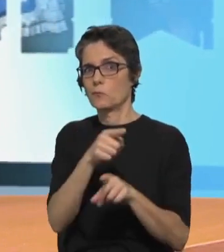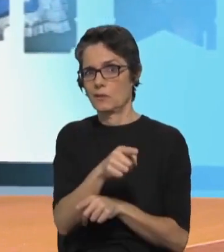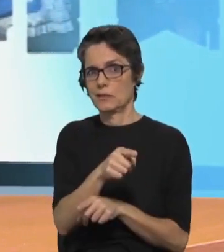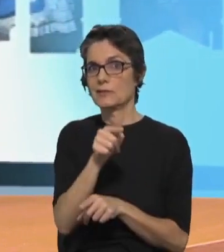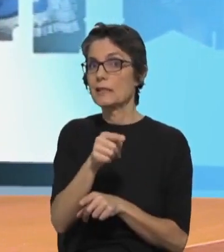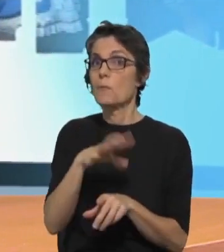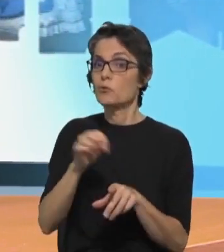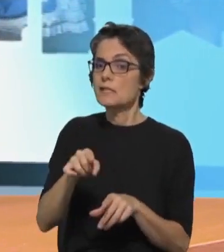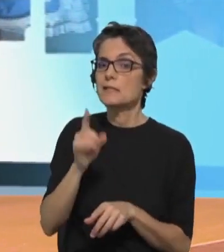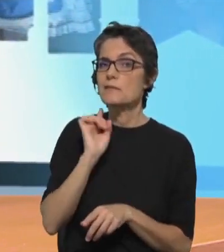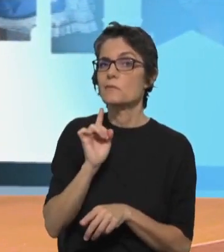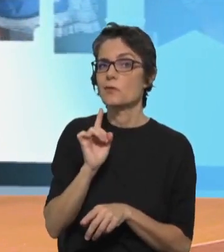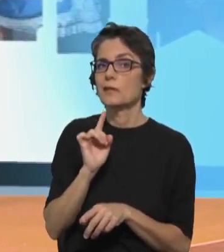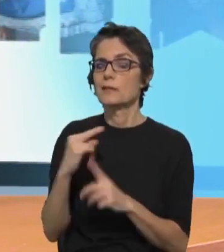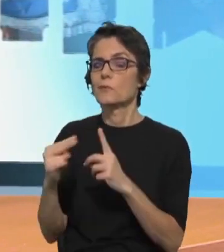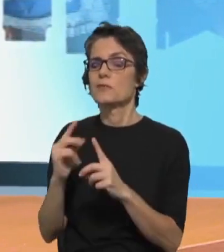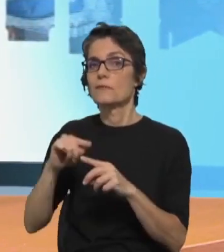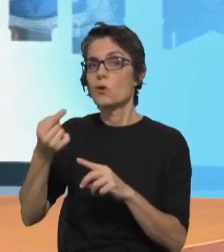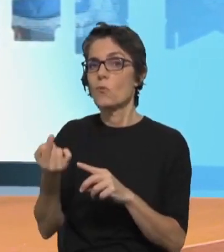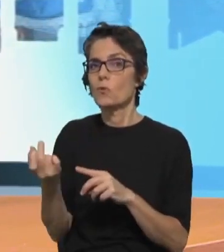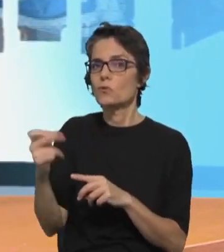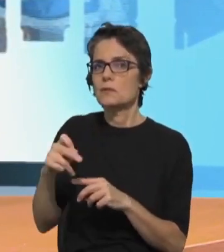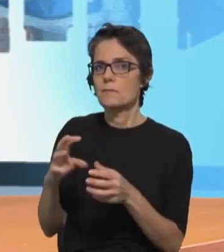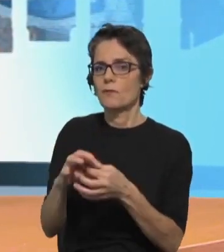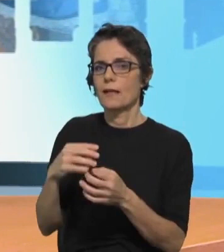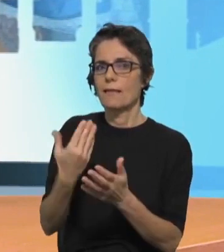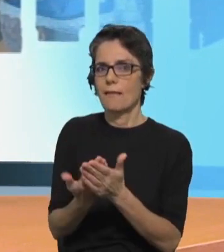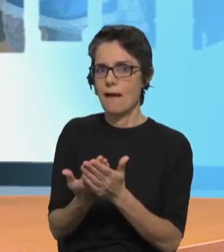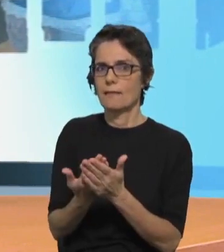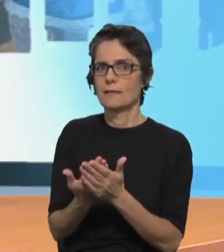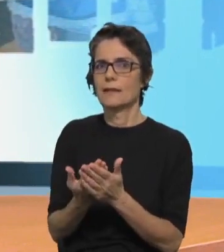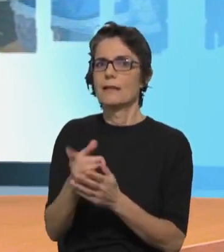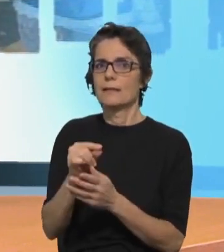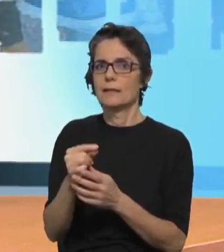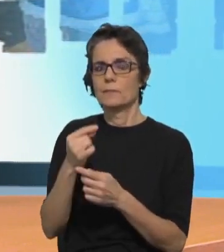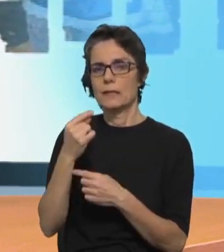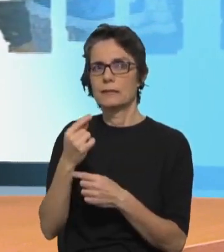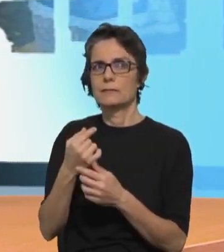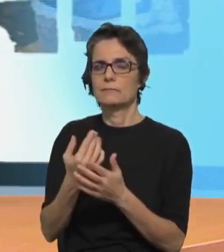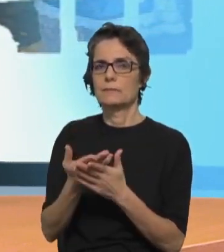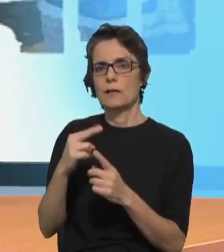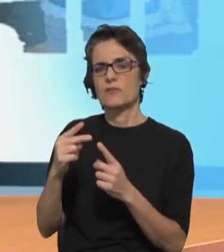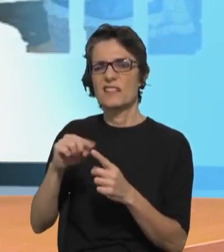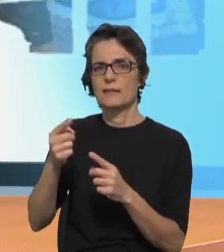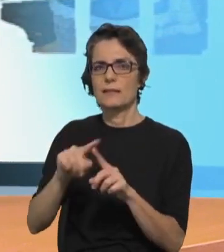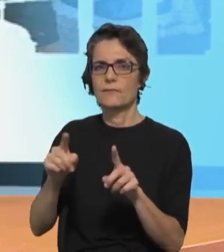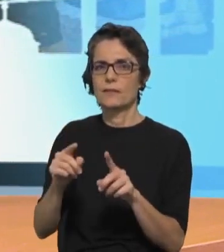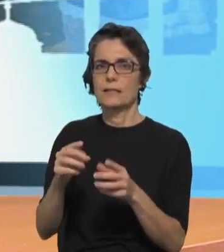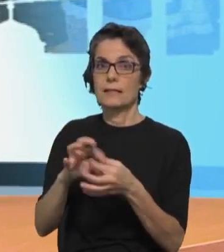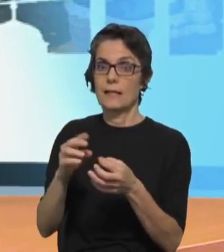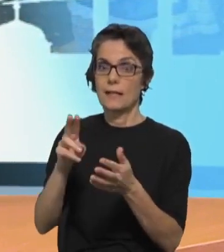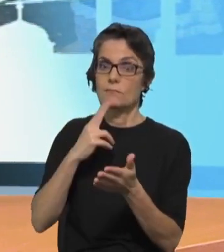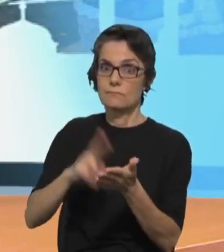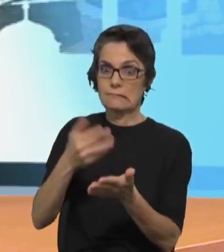lá está, trazer uma outra visão dos acontecimentos e da realidade, e, por outro lado, também vai